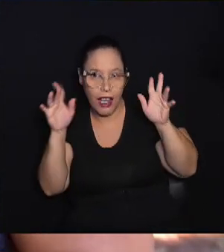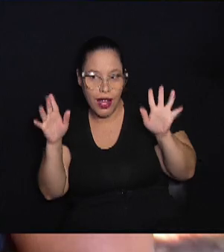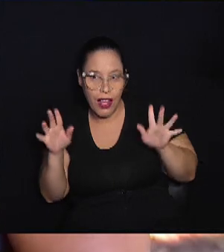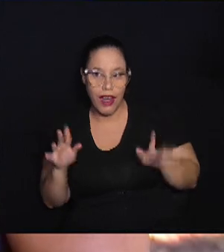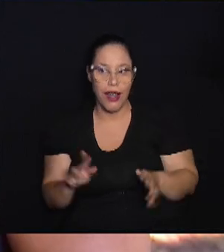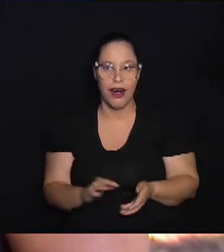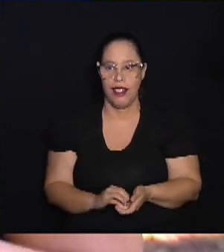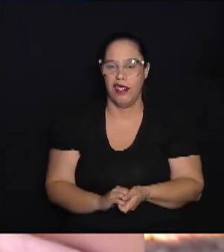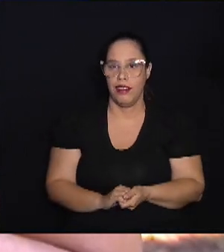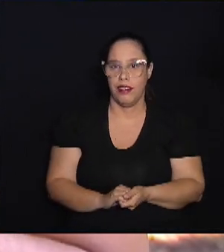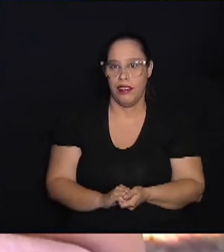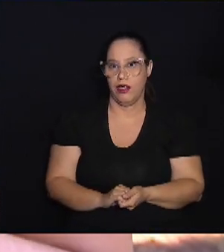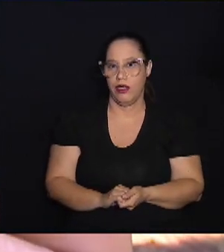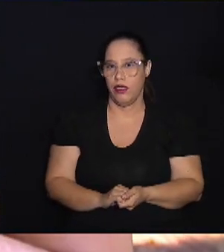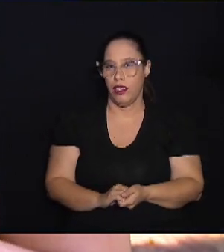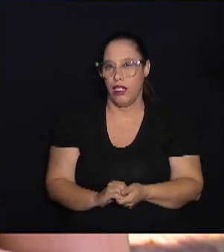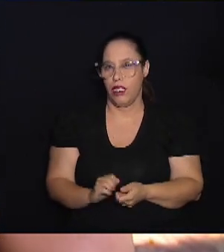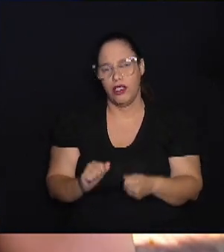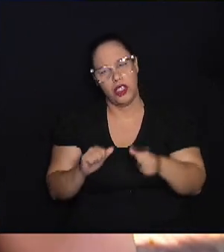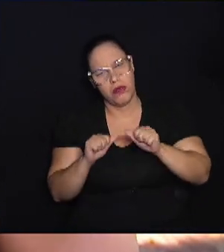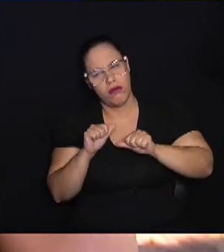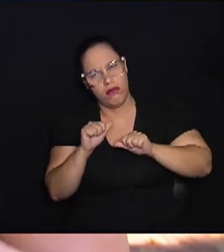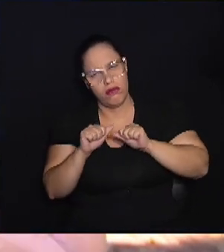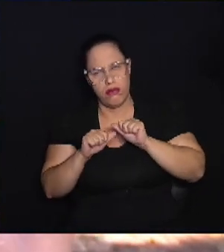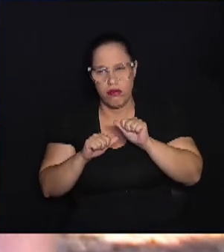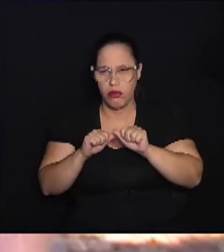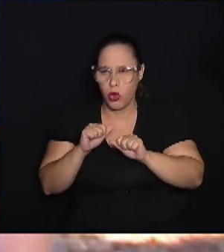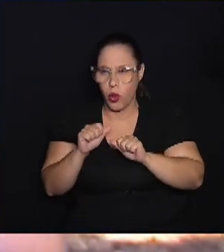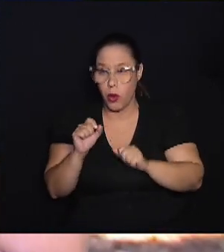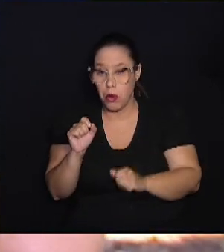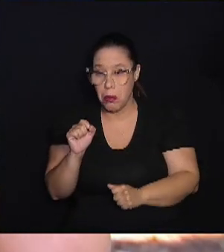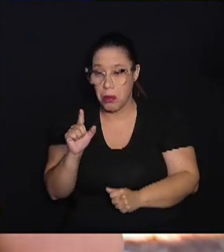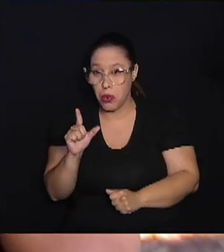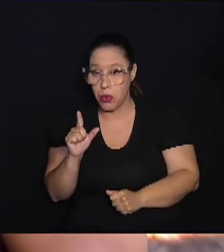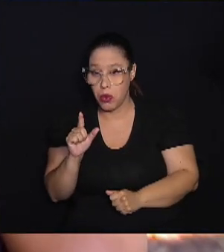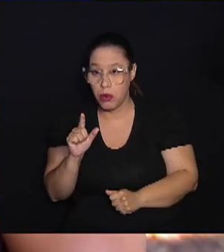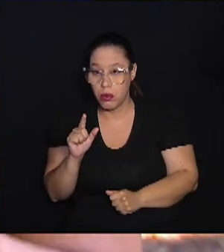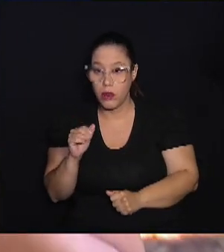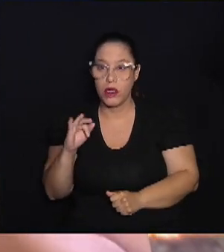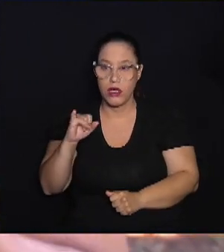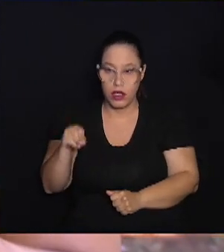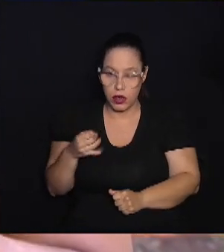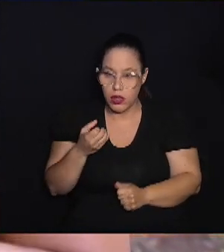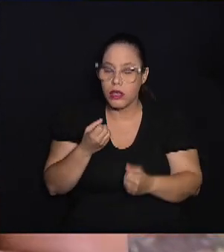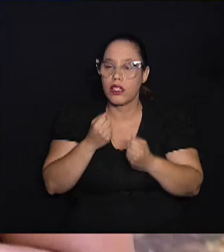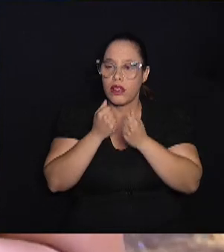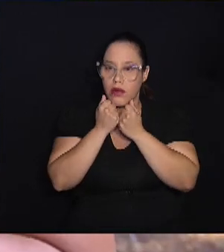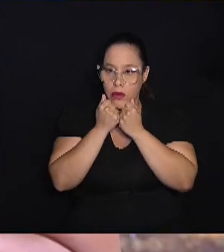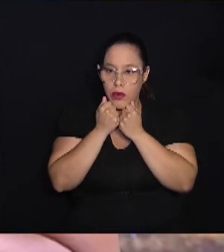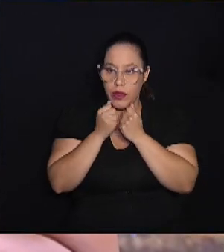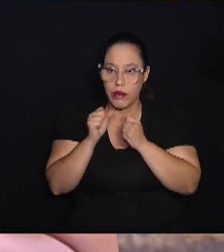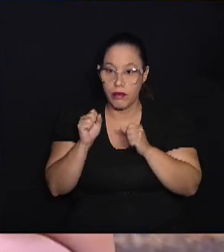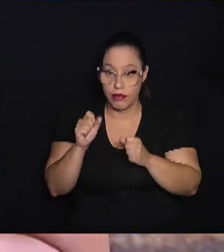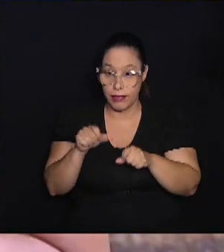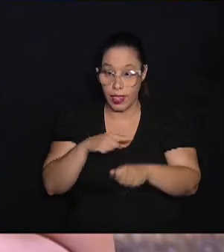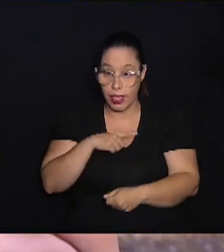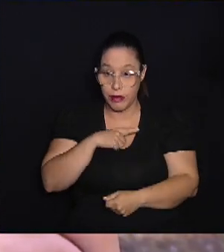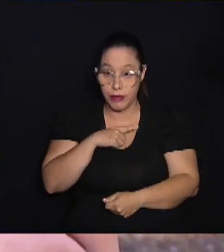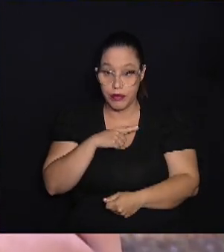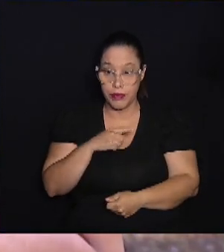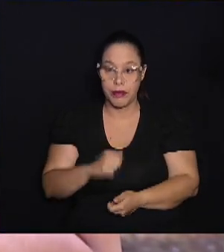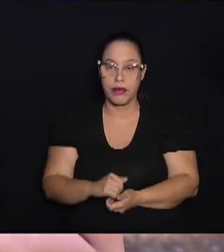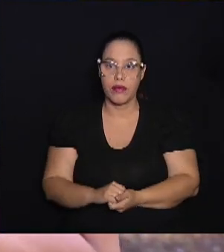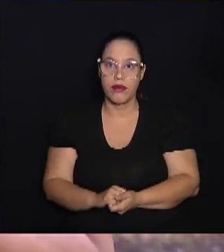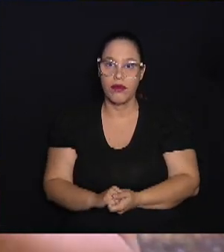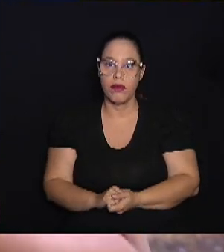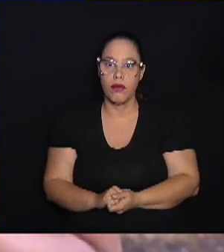si, a gente modificou um pouquinho sobre o show de mágica, mas de janeiro tem show de mágica. Essa temporada a gente